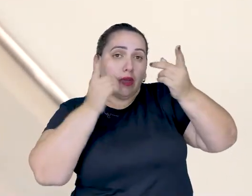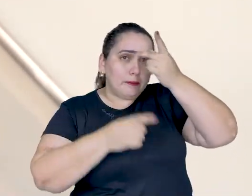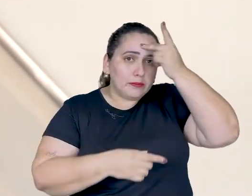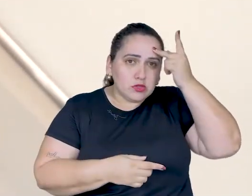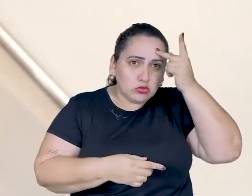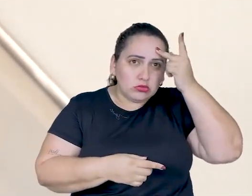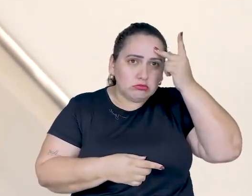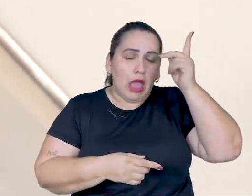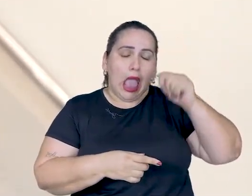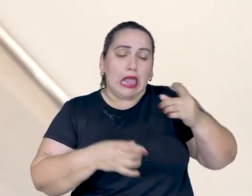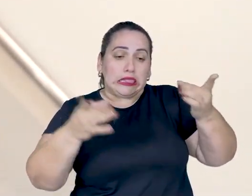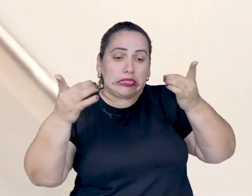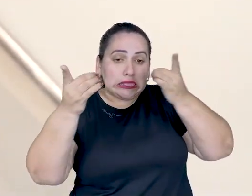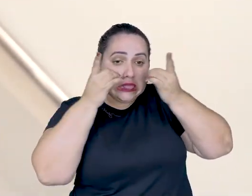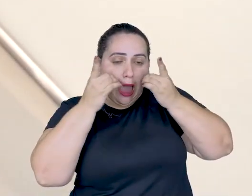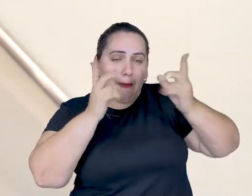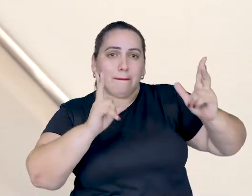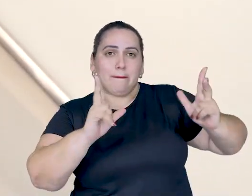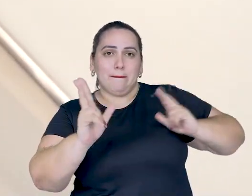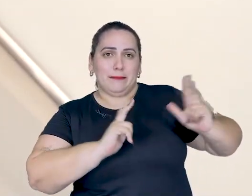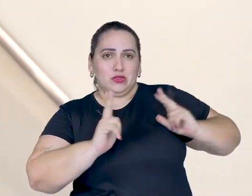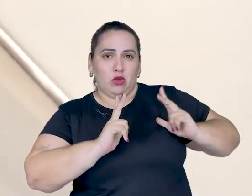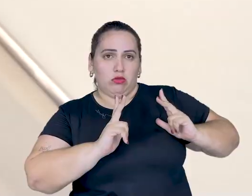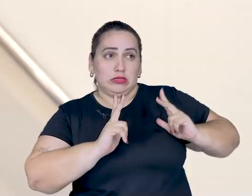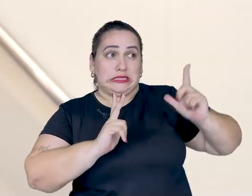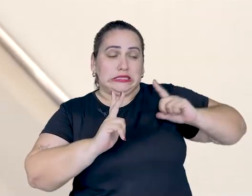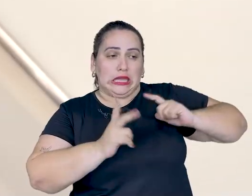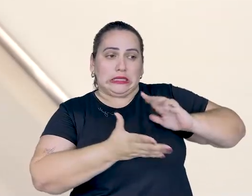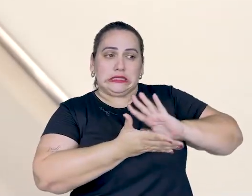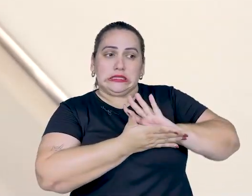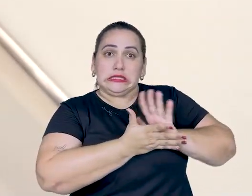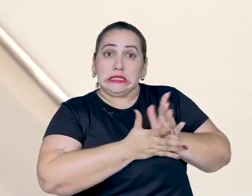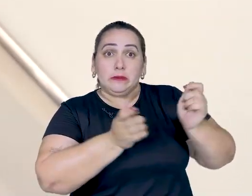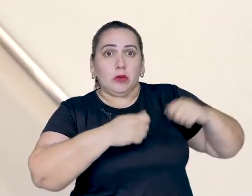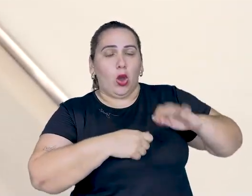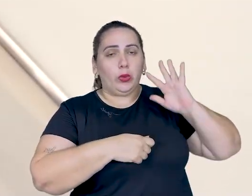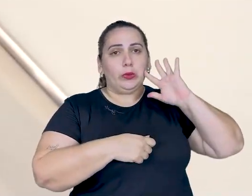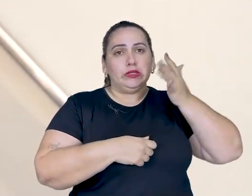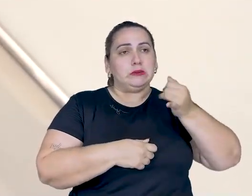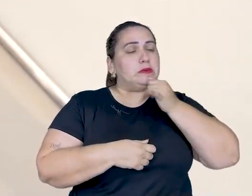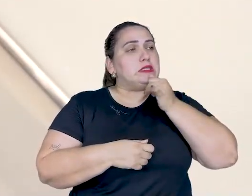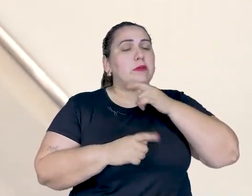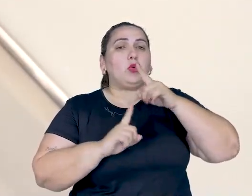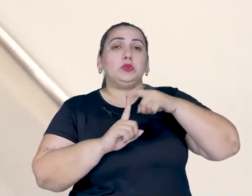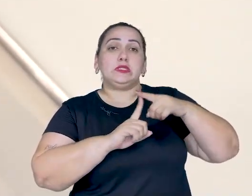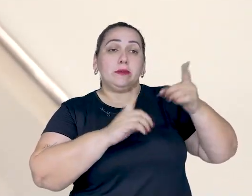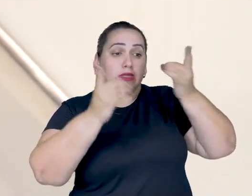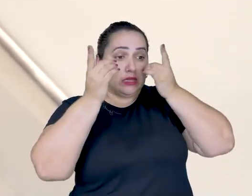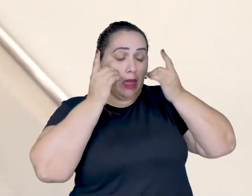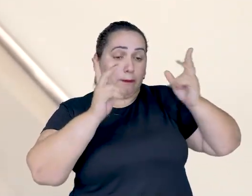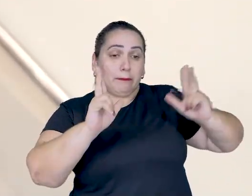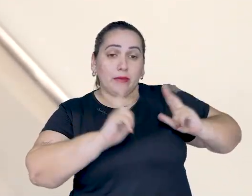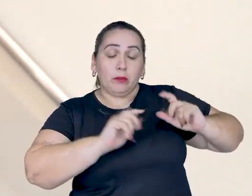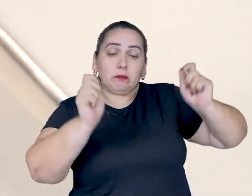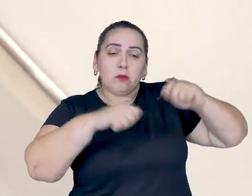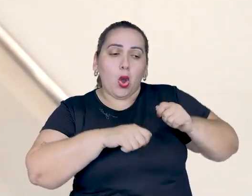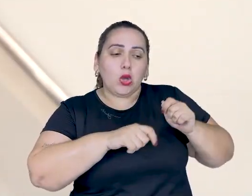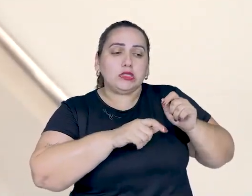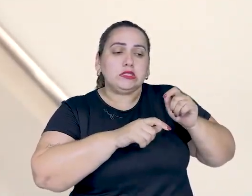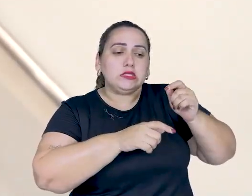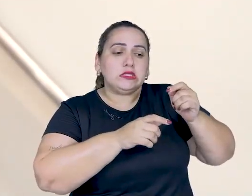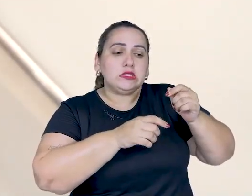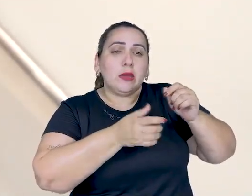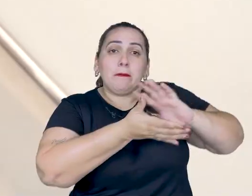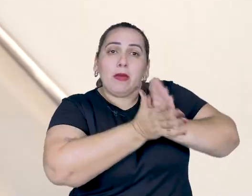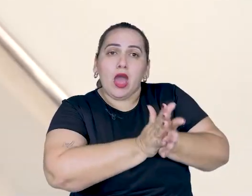pessoais sensíveis são uma espécie de dados pessoais que tem um alto risco discriminatório. Então, é um tipo de dado pessoal que o tratamento